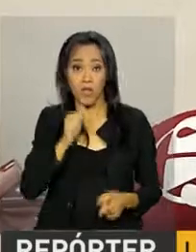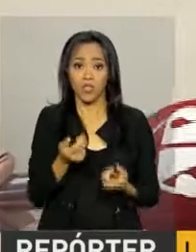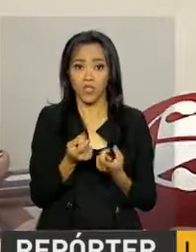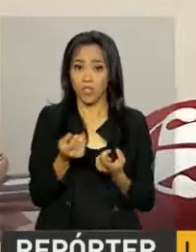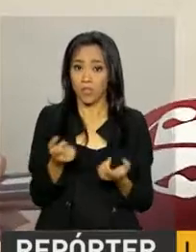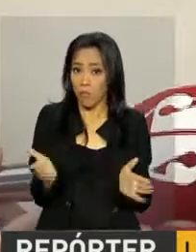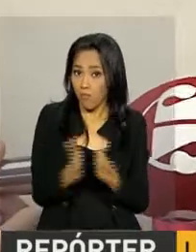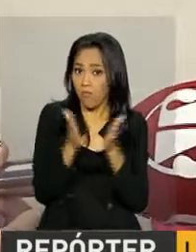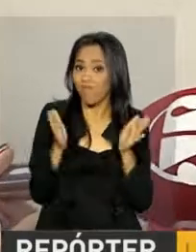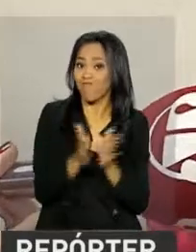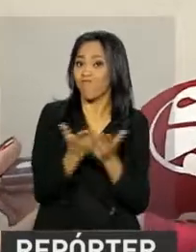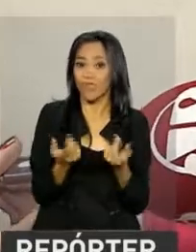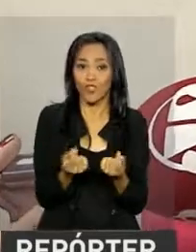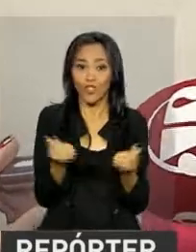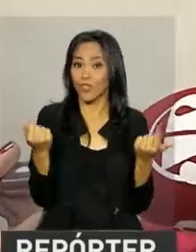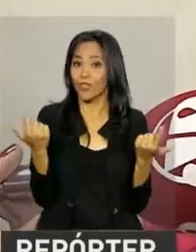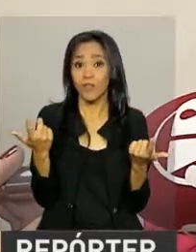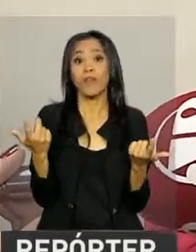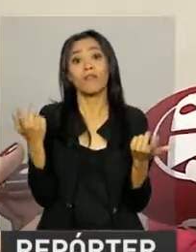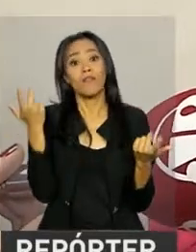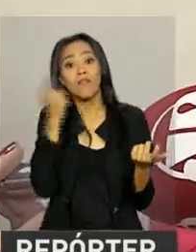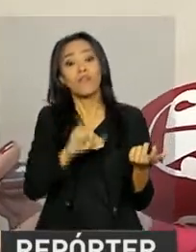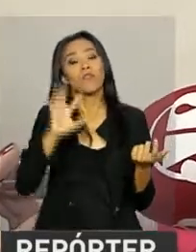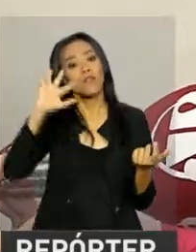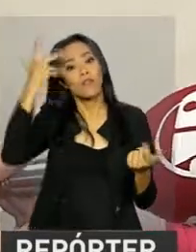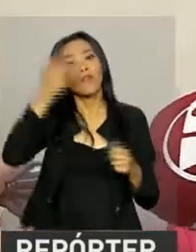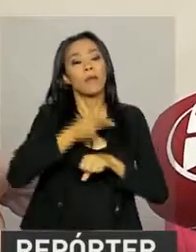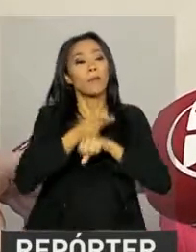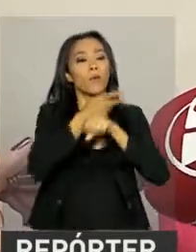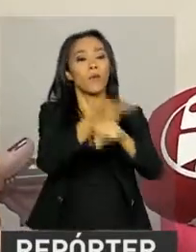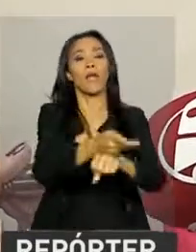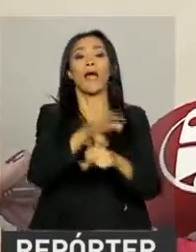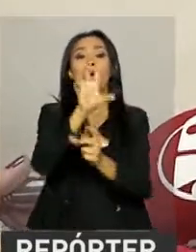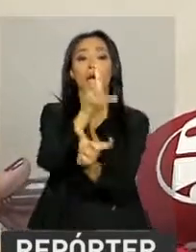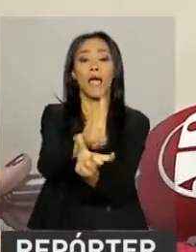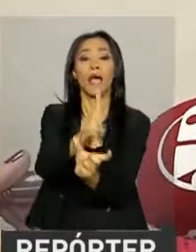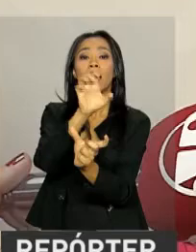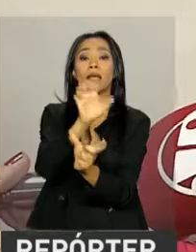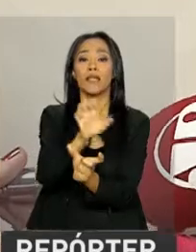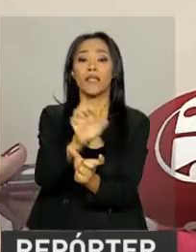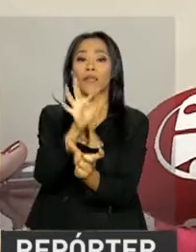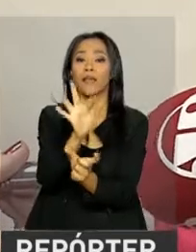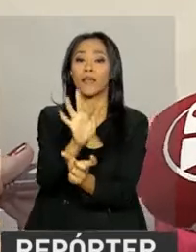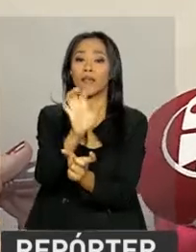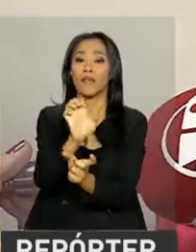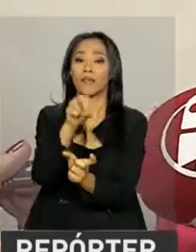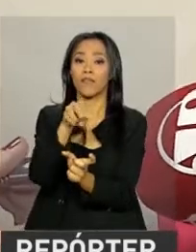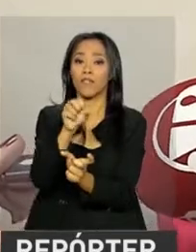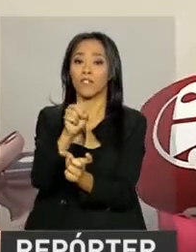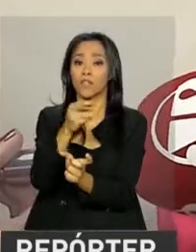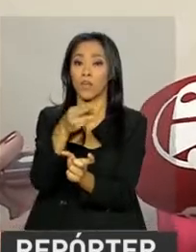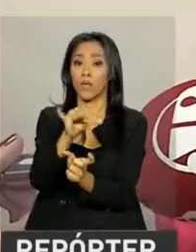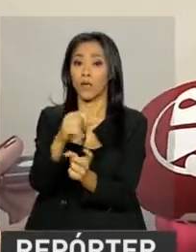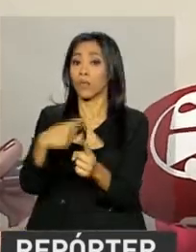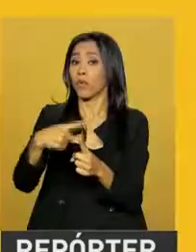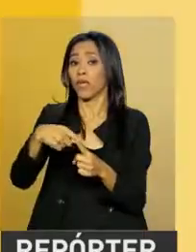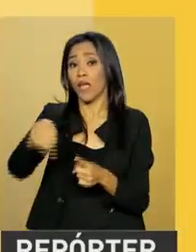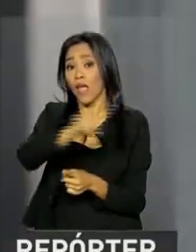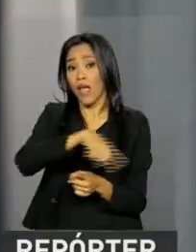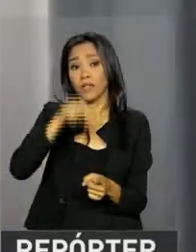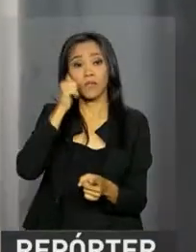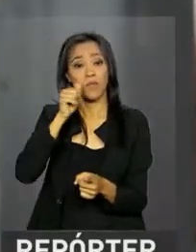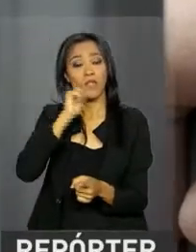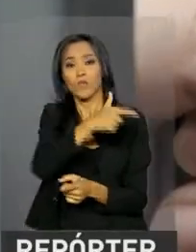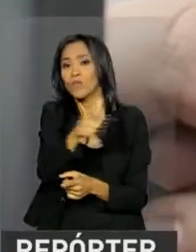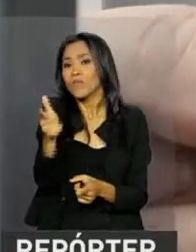recorremos às defensorias públicas o que é amar a grande maioria não tem dinheiro para pagar aos seus advogados um